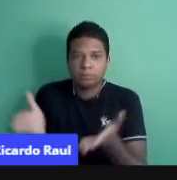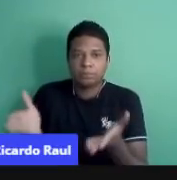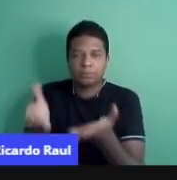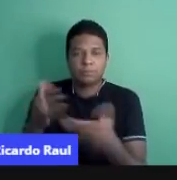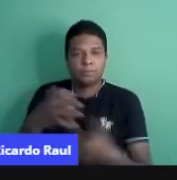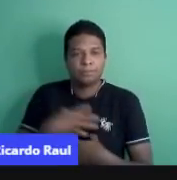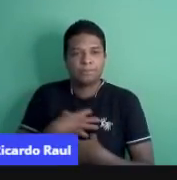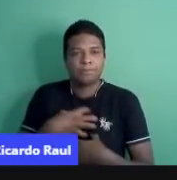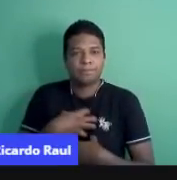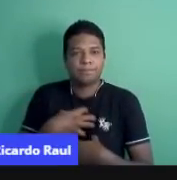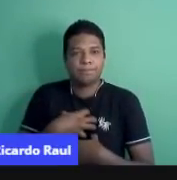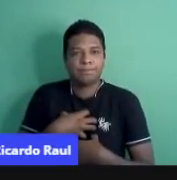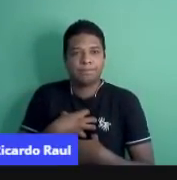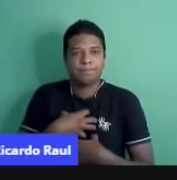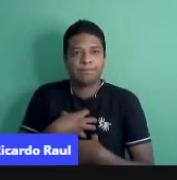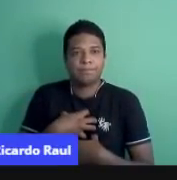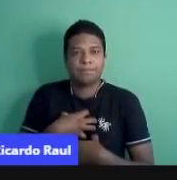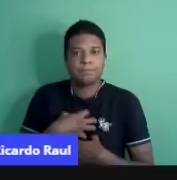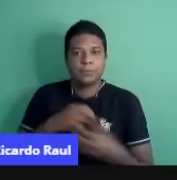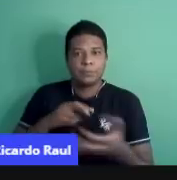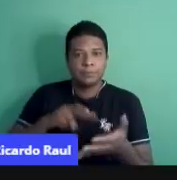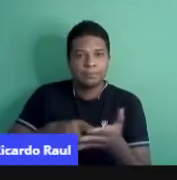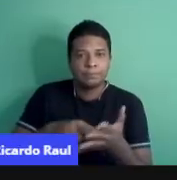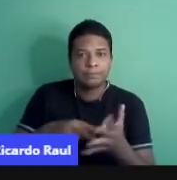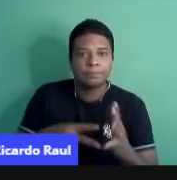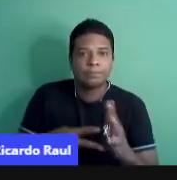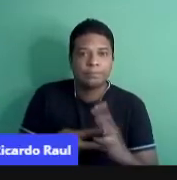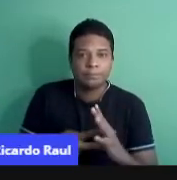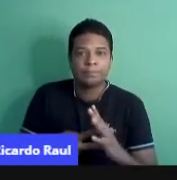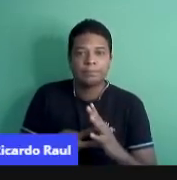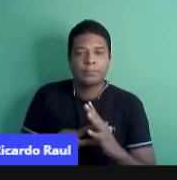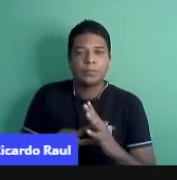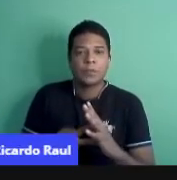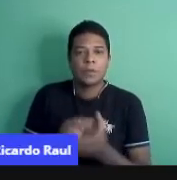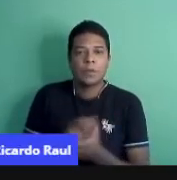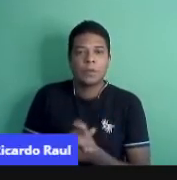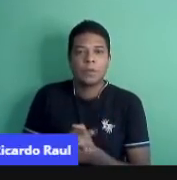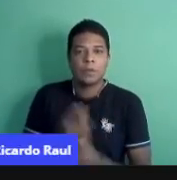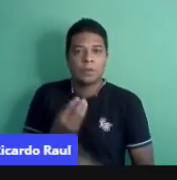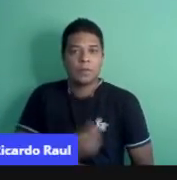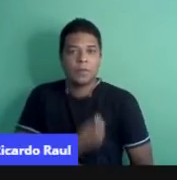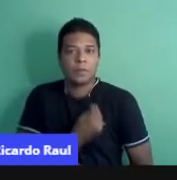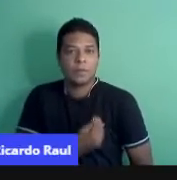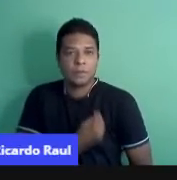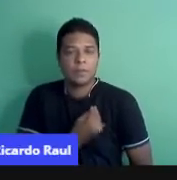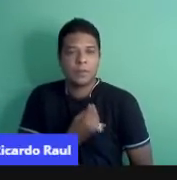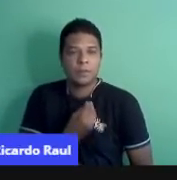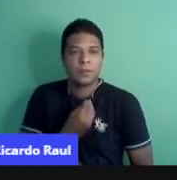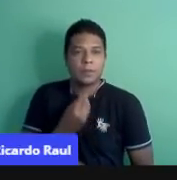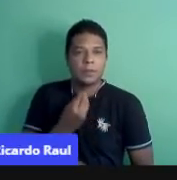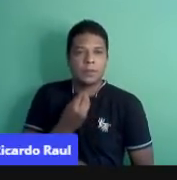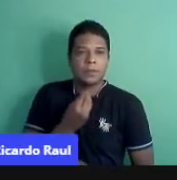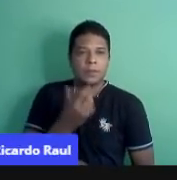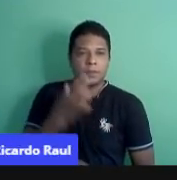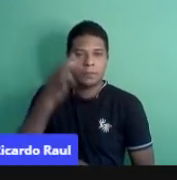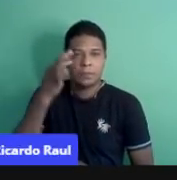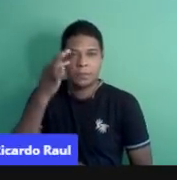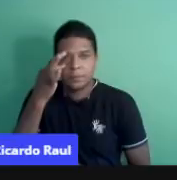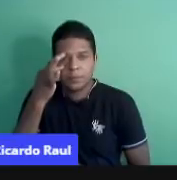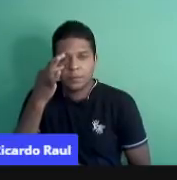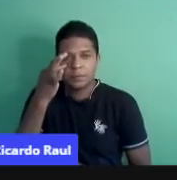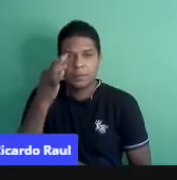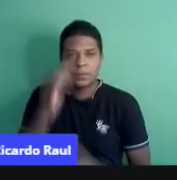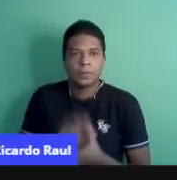em torno de algo significativo, dando forma ao vivido e ao percebido. Ou seja,